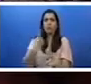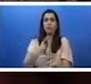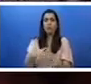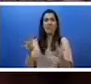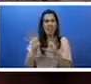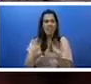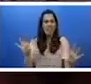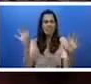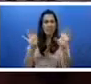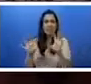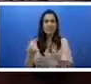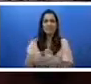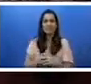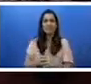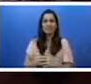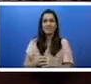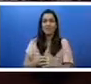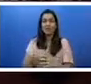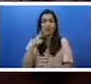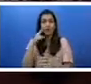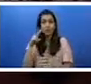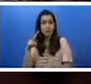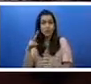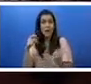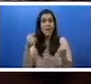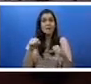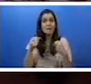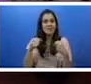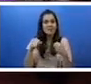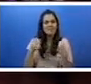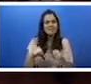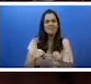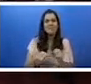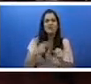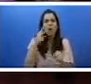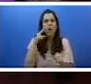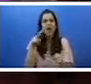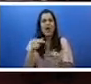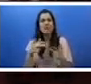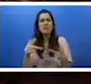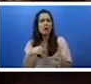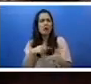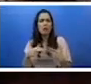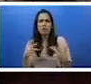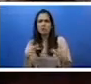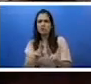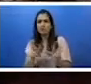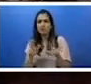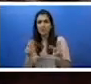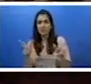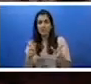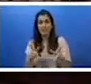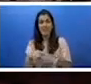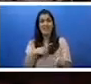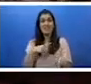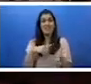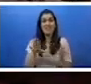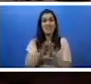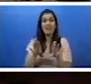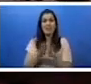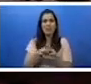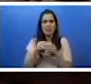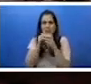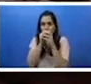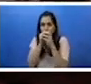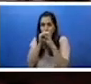nuvens. Gente, olha como a gente tem que olhar os desenhos e quanta coisa tem. E ele também tem o quê? Uma bolha